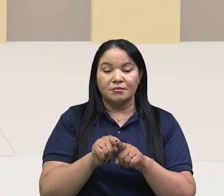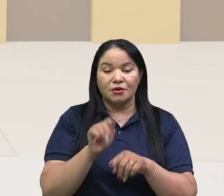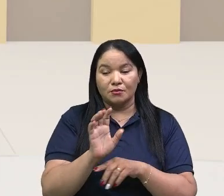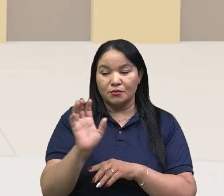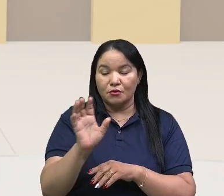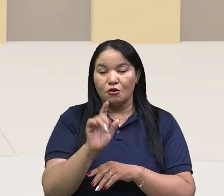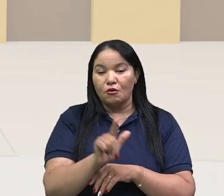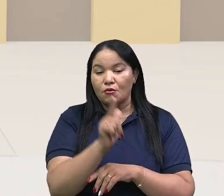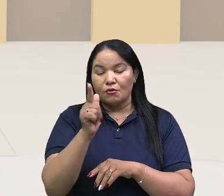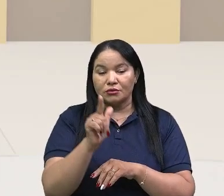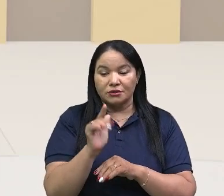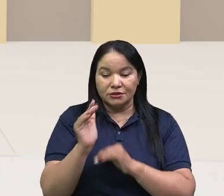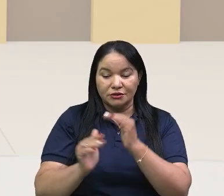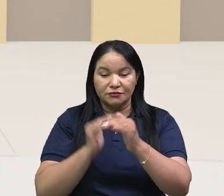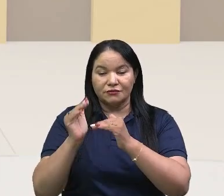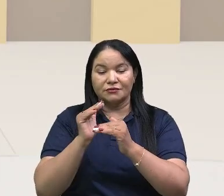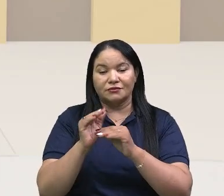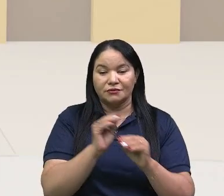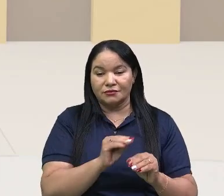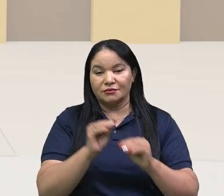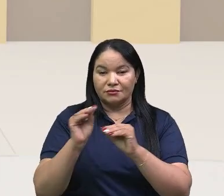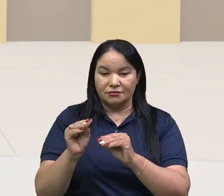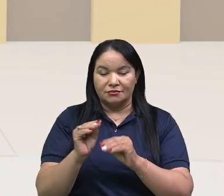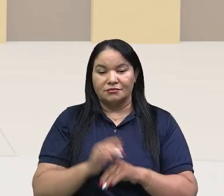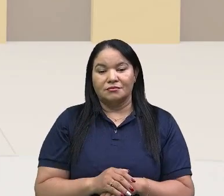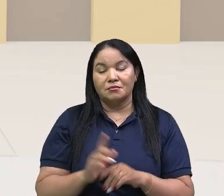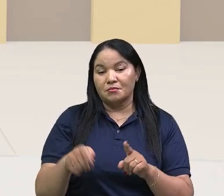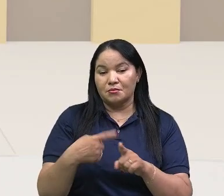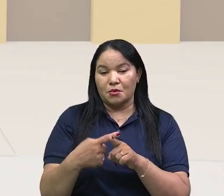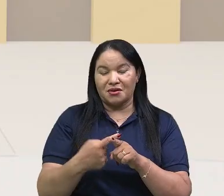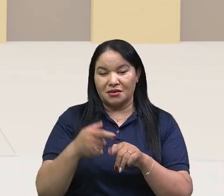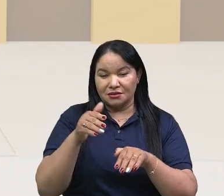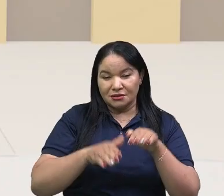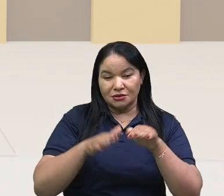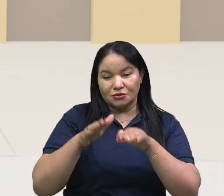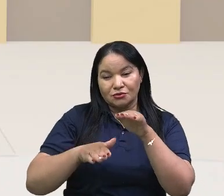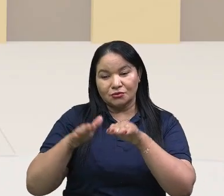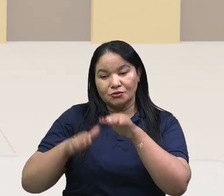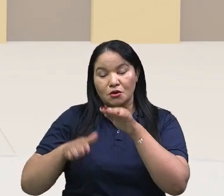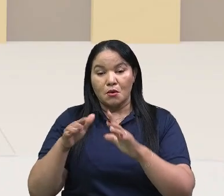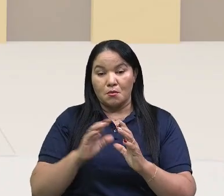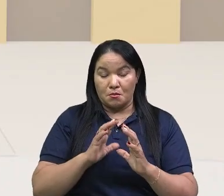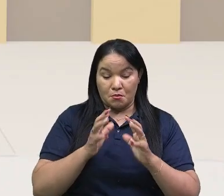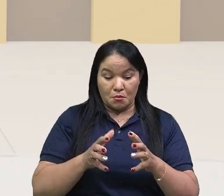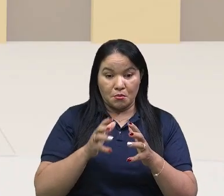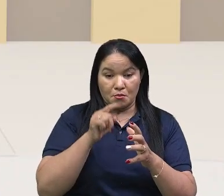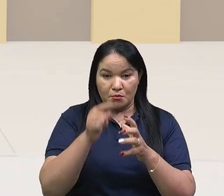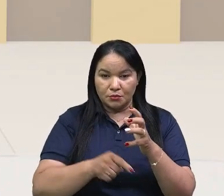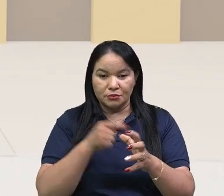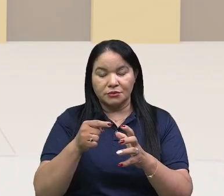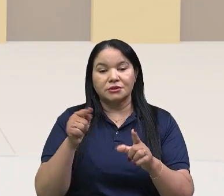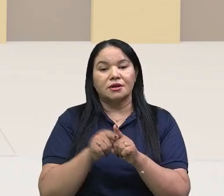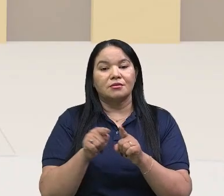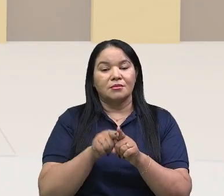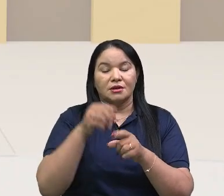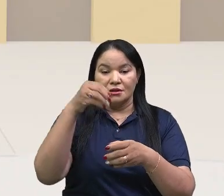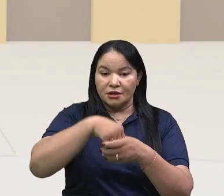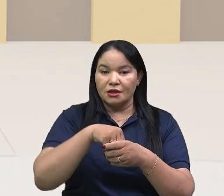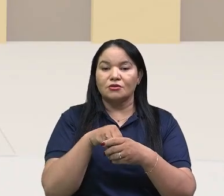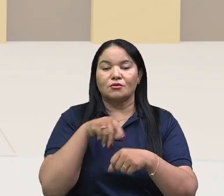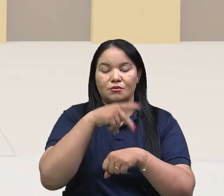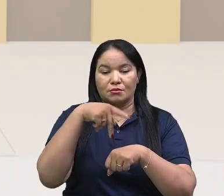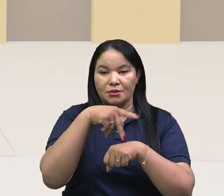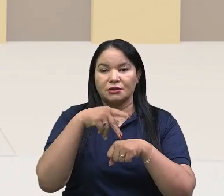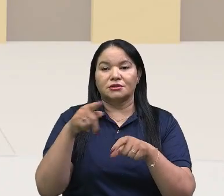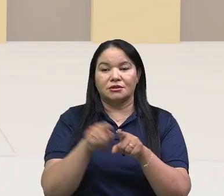desenvolvida, porque essa desigualdade, ela acontece, além de ela acontecer de forma mundial entre os países, ela acontece também dentro do próprio